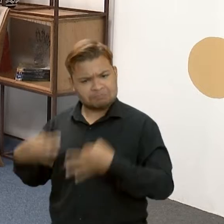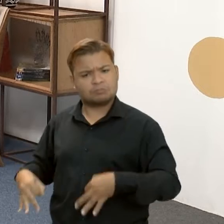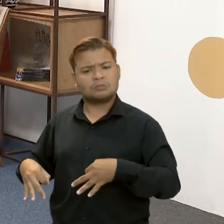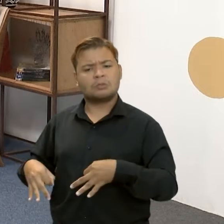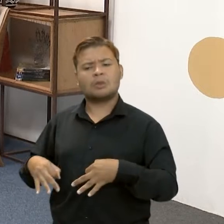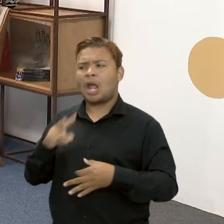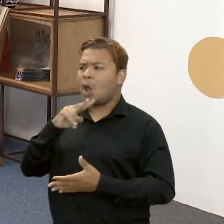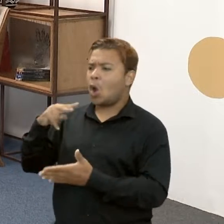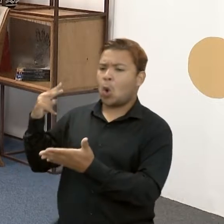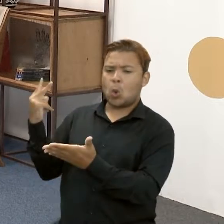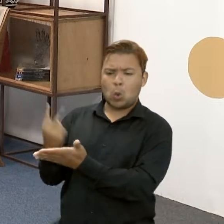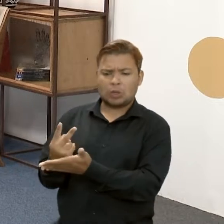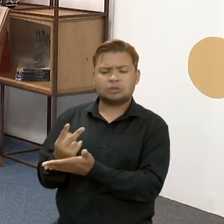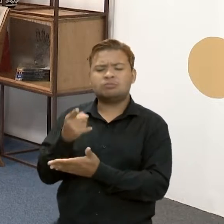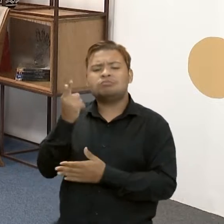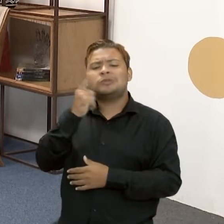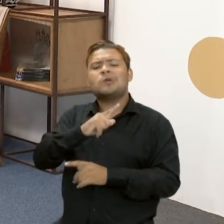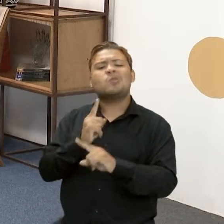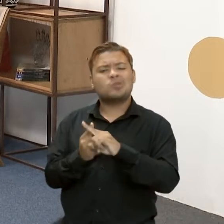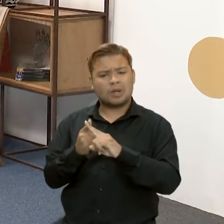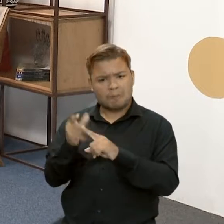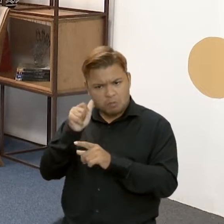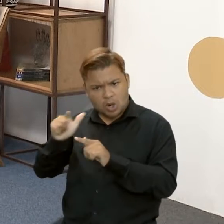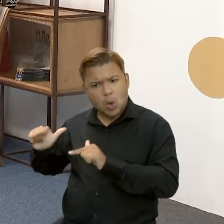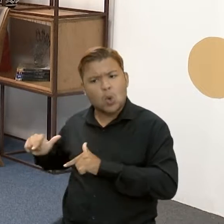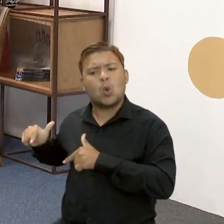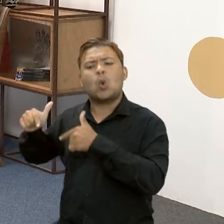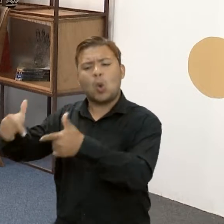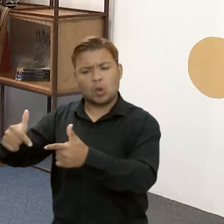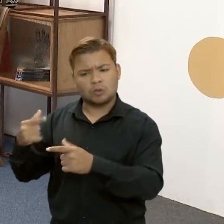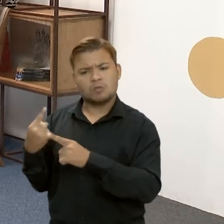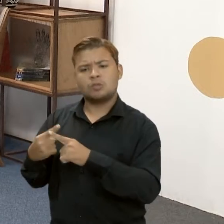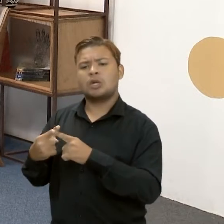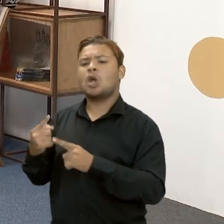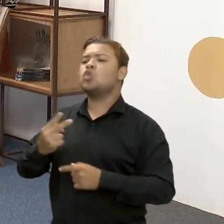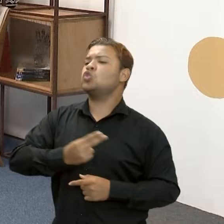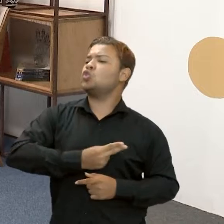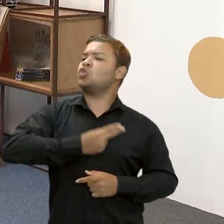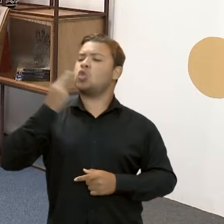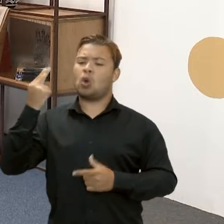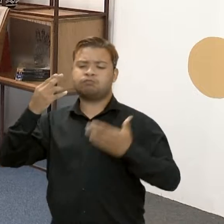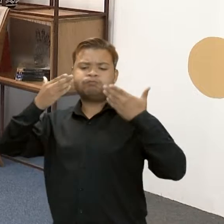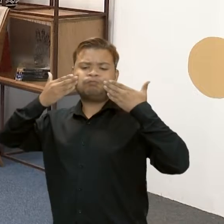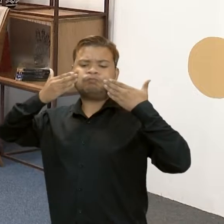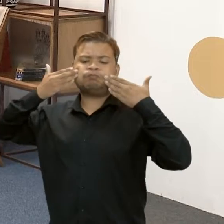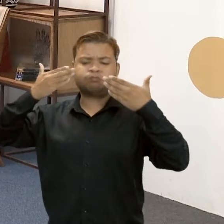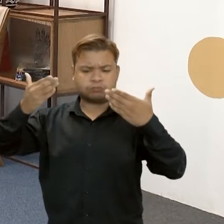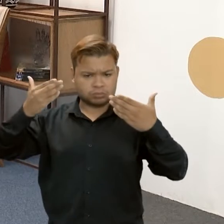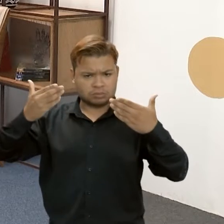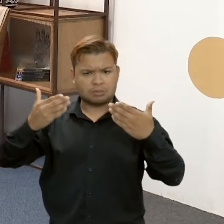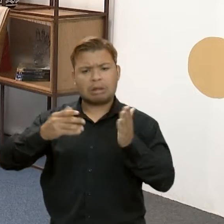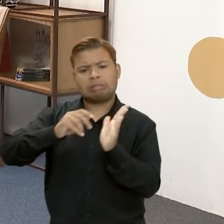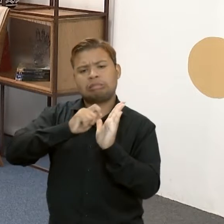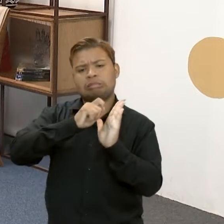resultado dessa luta, dessa briga por ela querer usar o próprio nome para colocar nesses